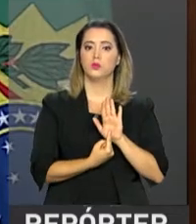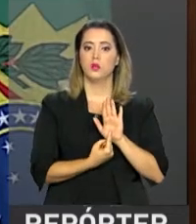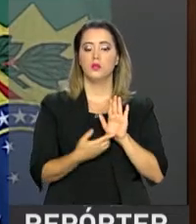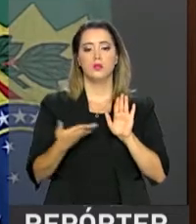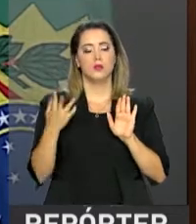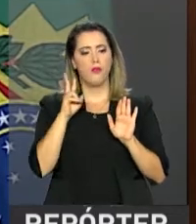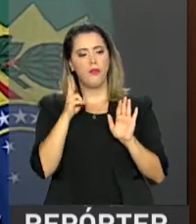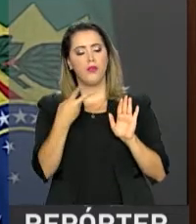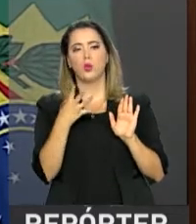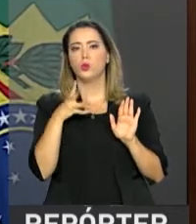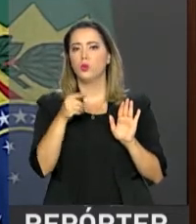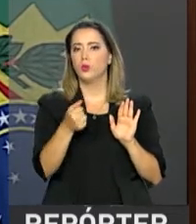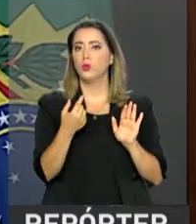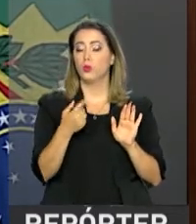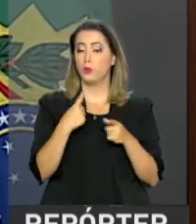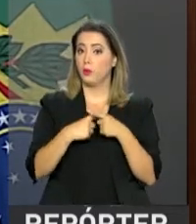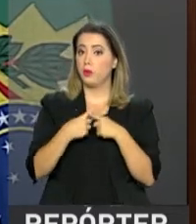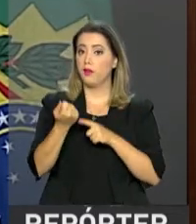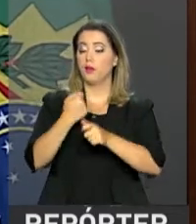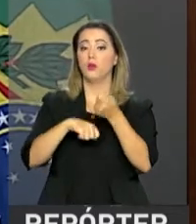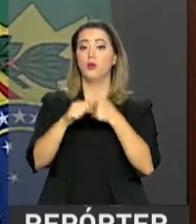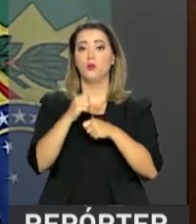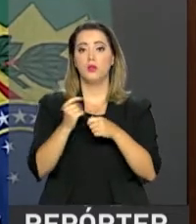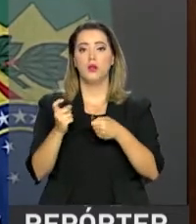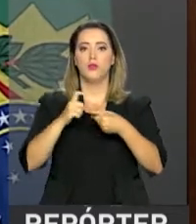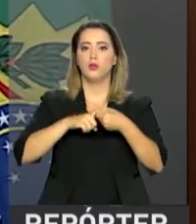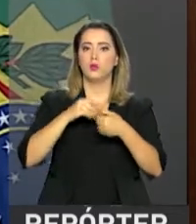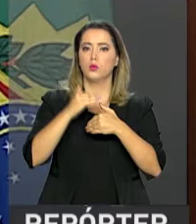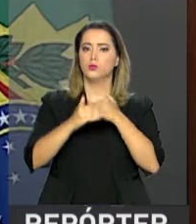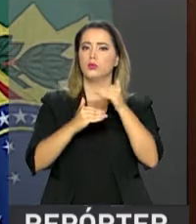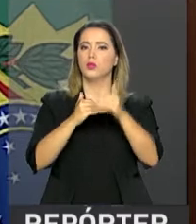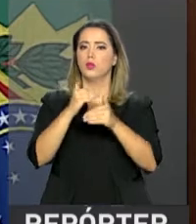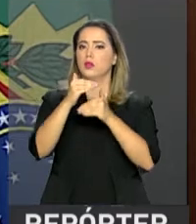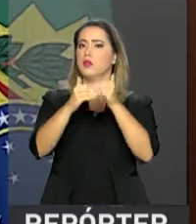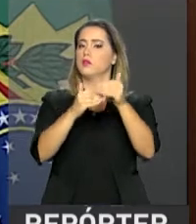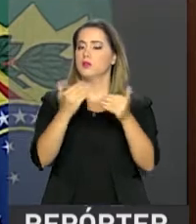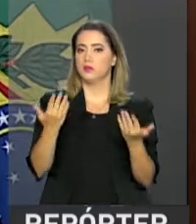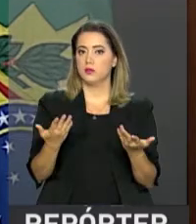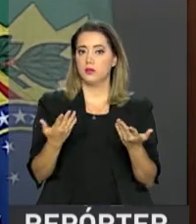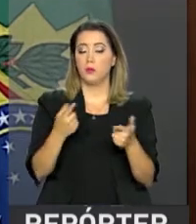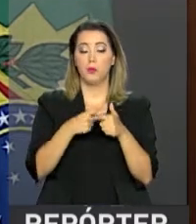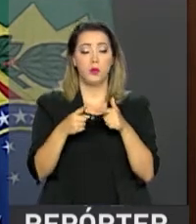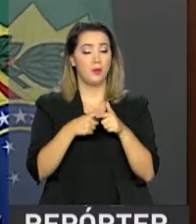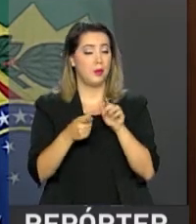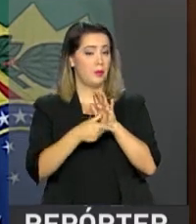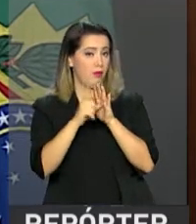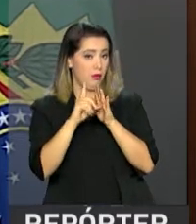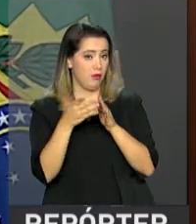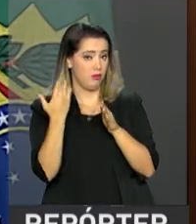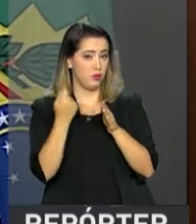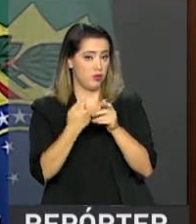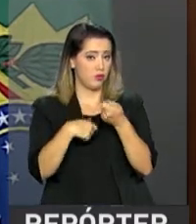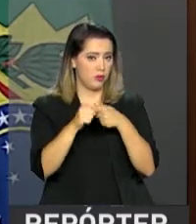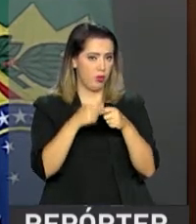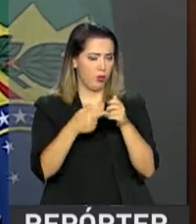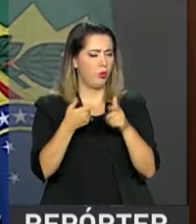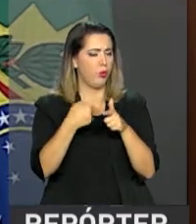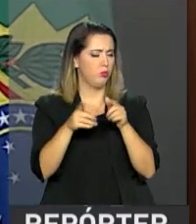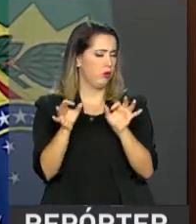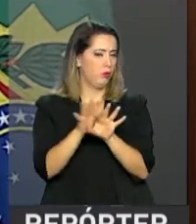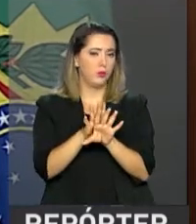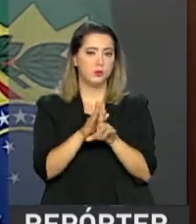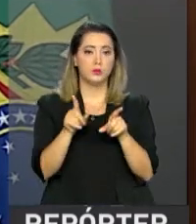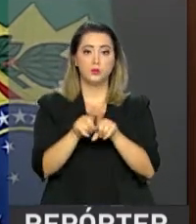a economia voltou a crescer depois da maior recessão da nossa história essa é a maior obra do meu